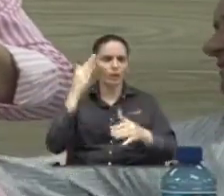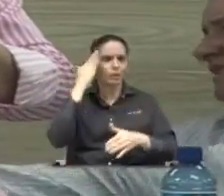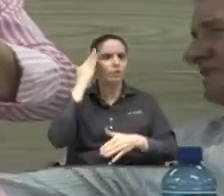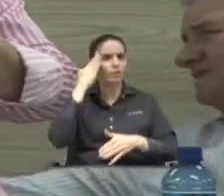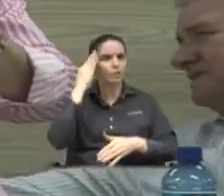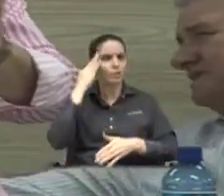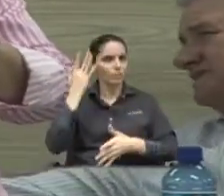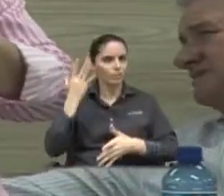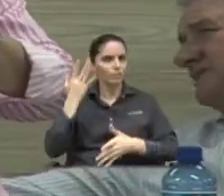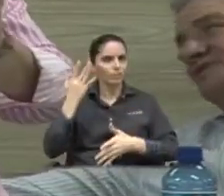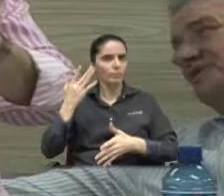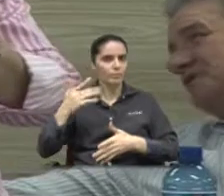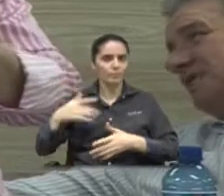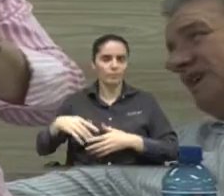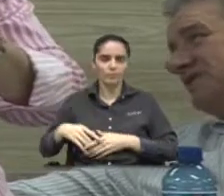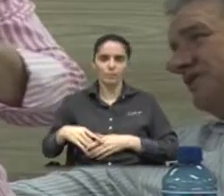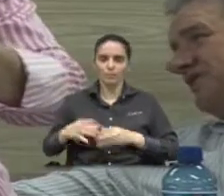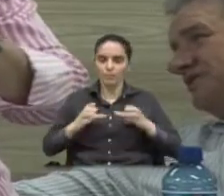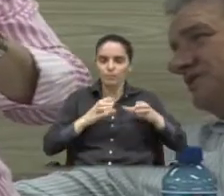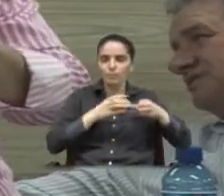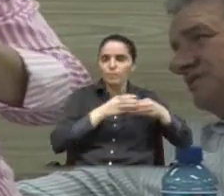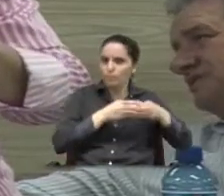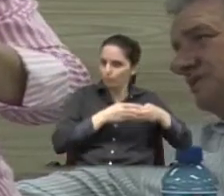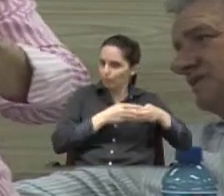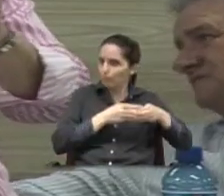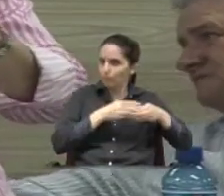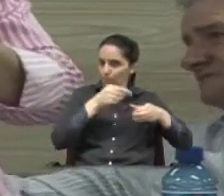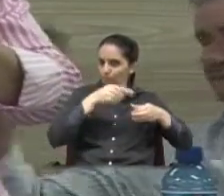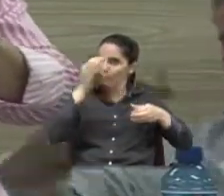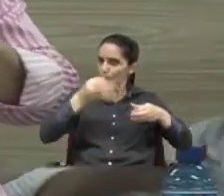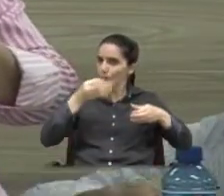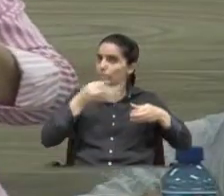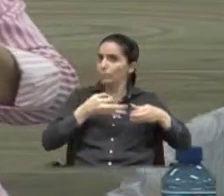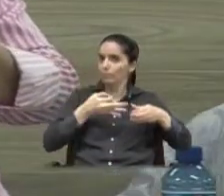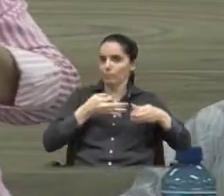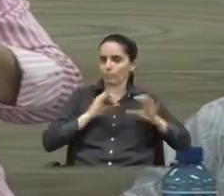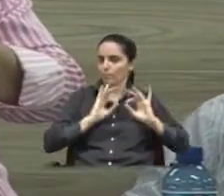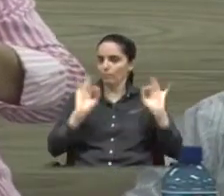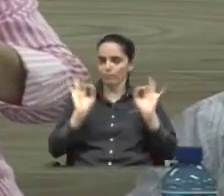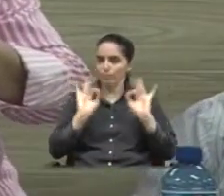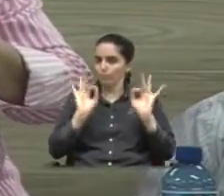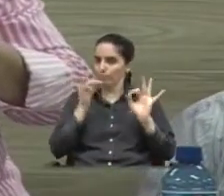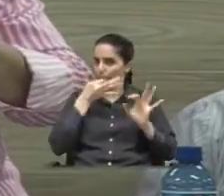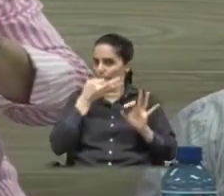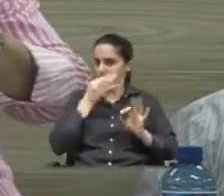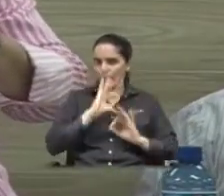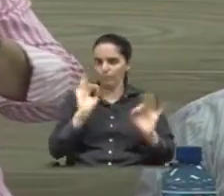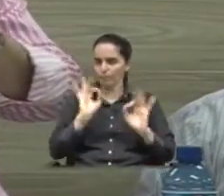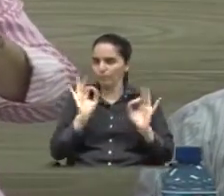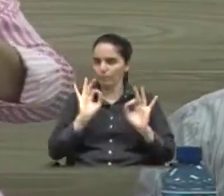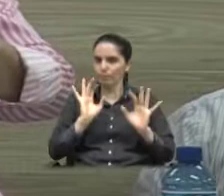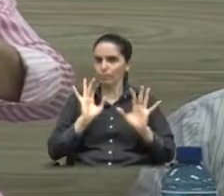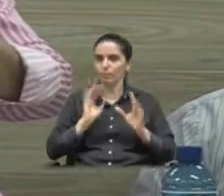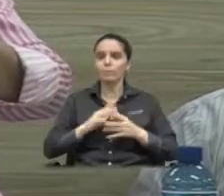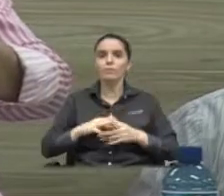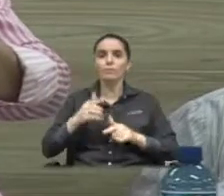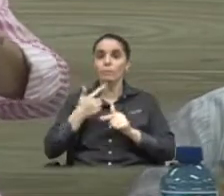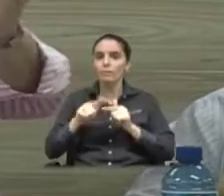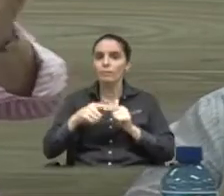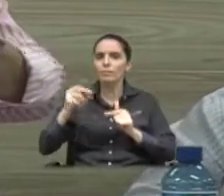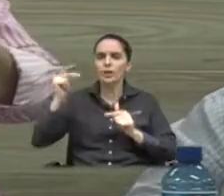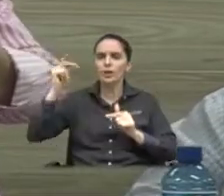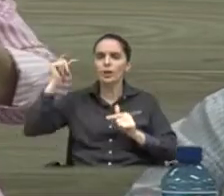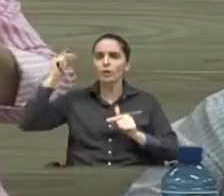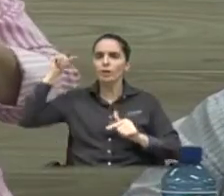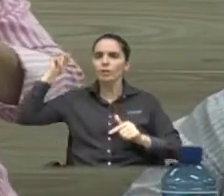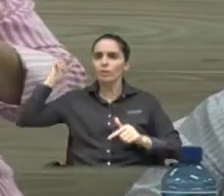gente sabe que é política, partidária, etc, etc. Acho que não cabe mais a gente estar discutindo aqui. É um problema antigo,